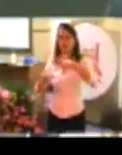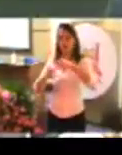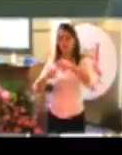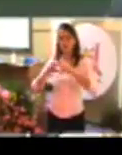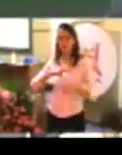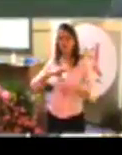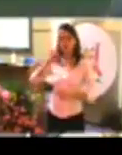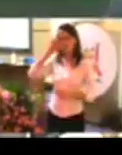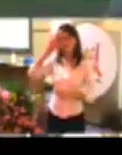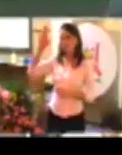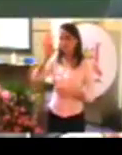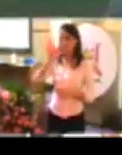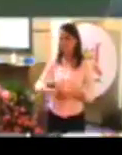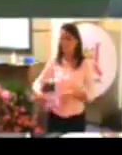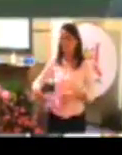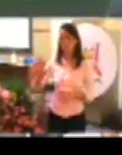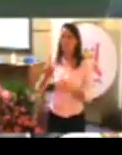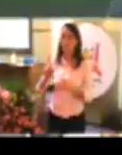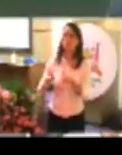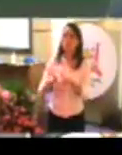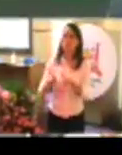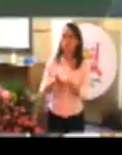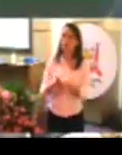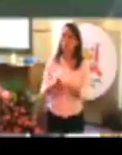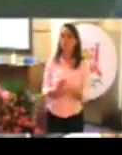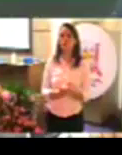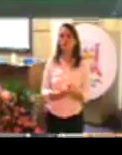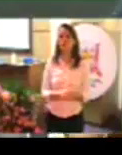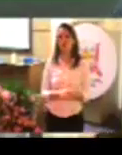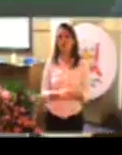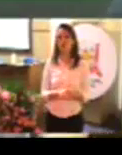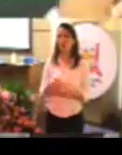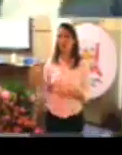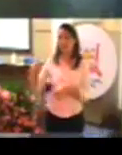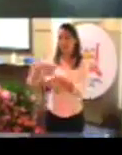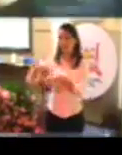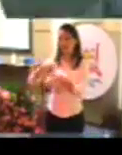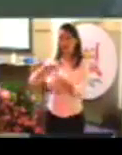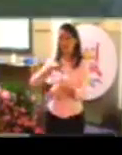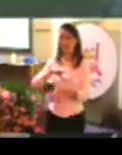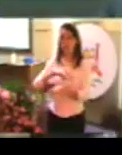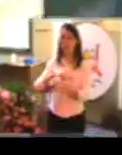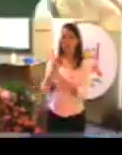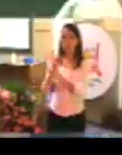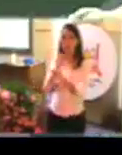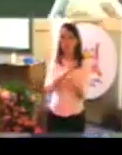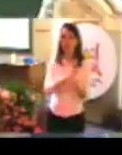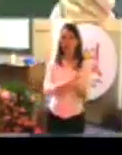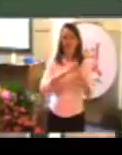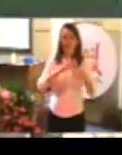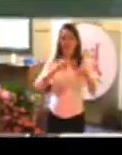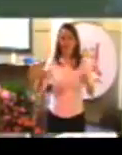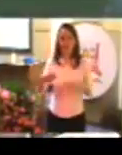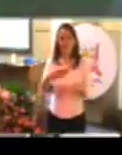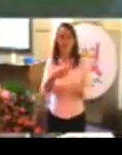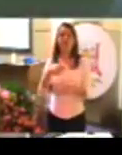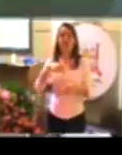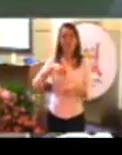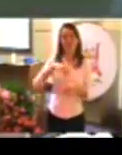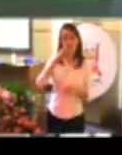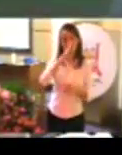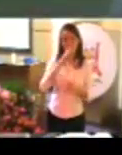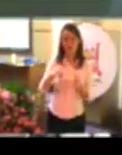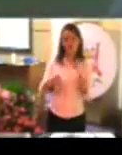na Península Ibérica. Era um país que saía descobrindo novas terras, descobriram as nossas